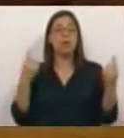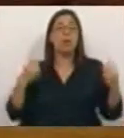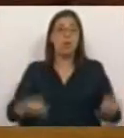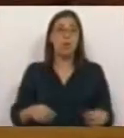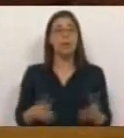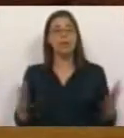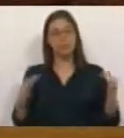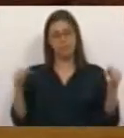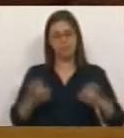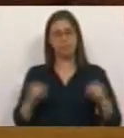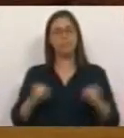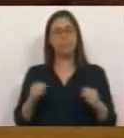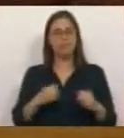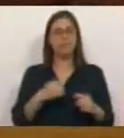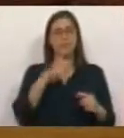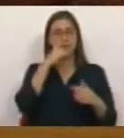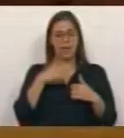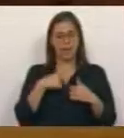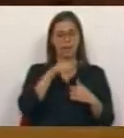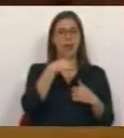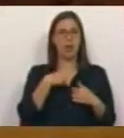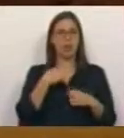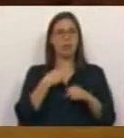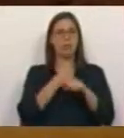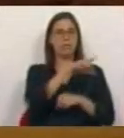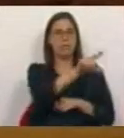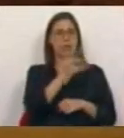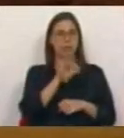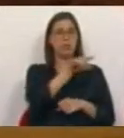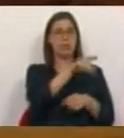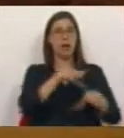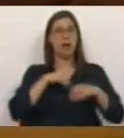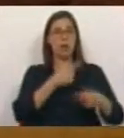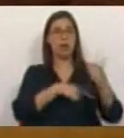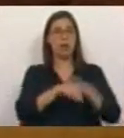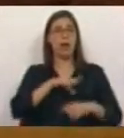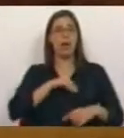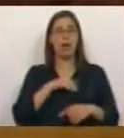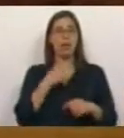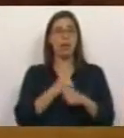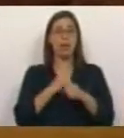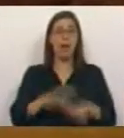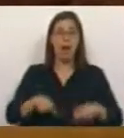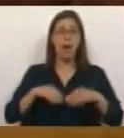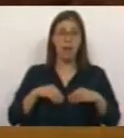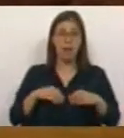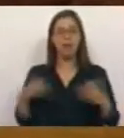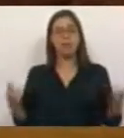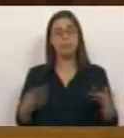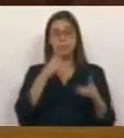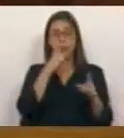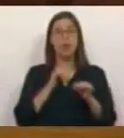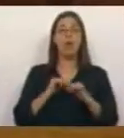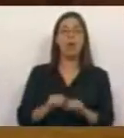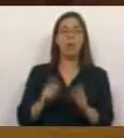para o efeito o acordo entre empregador e trabalhador. E com a aceitação tácita por parte do trabalhador, se este não